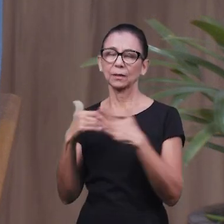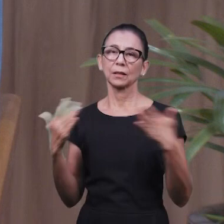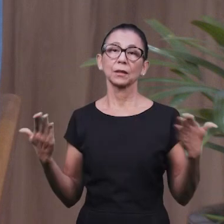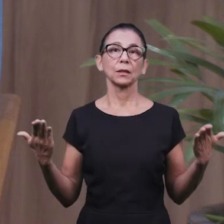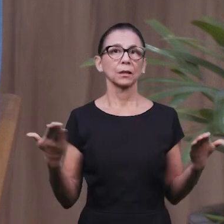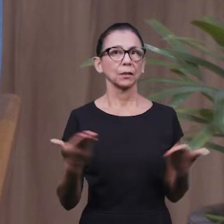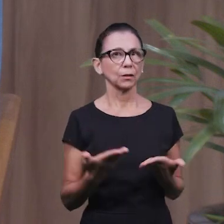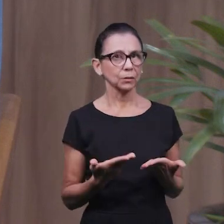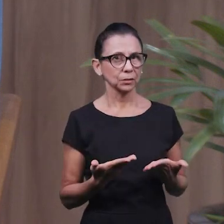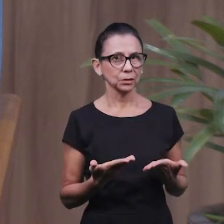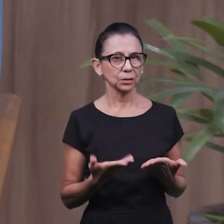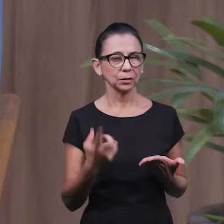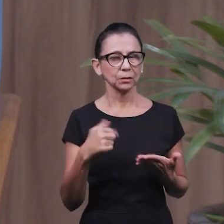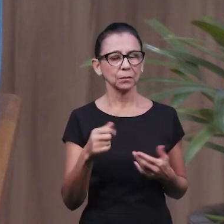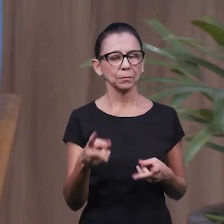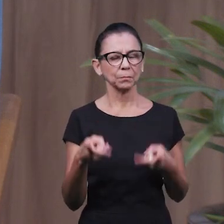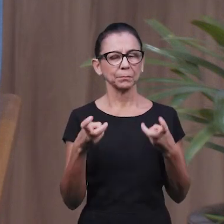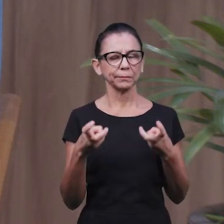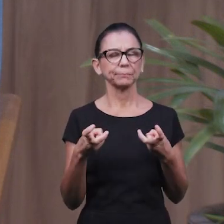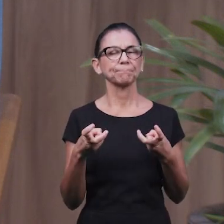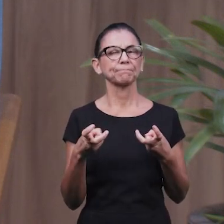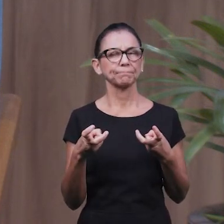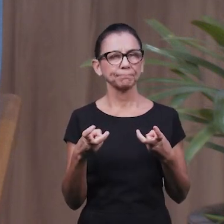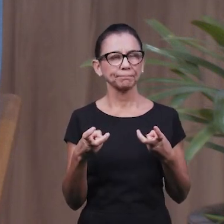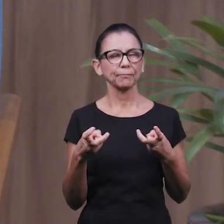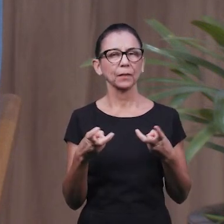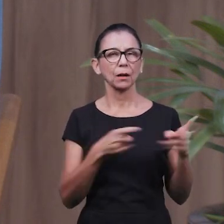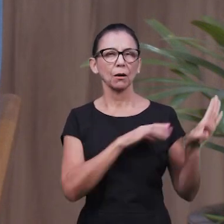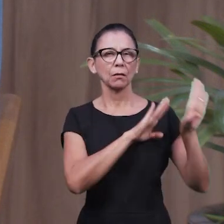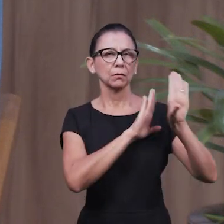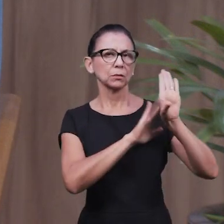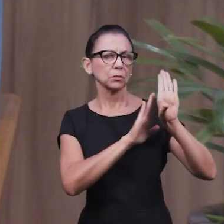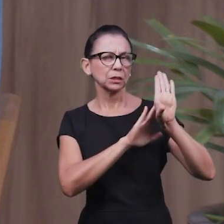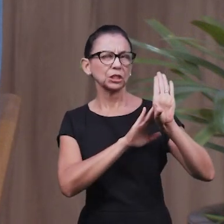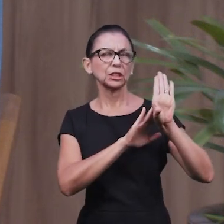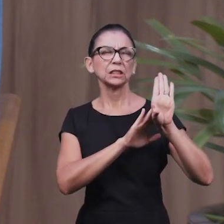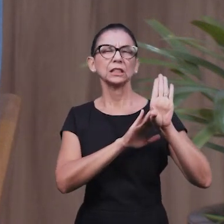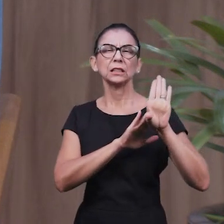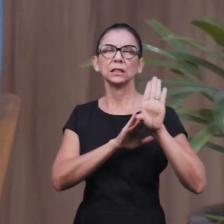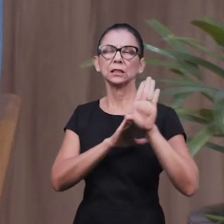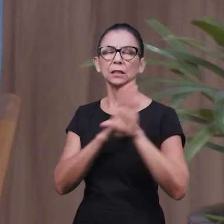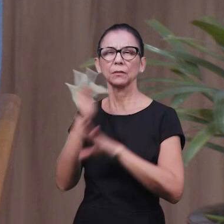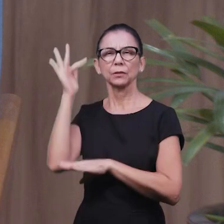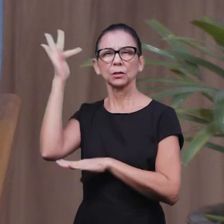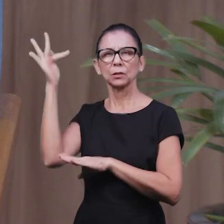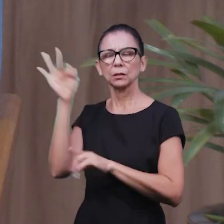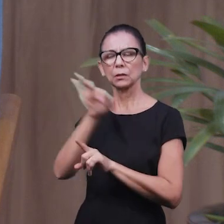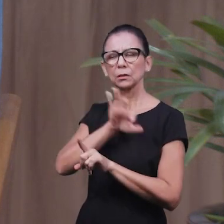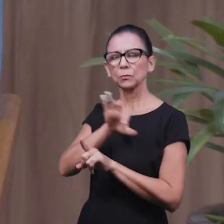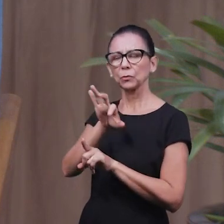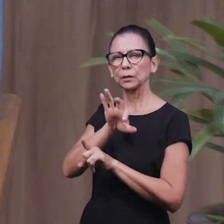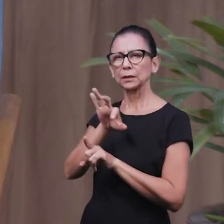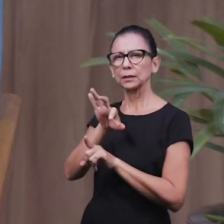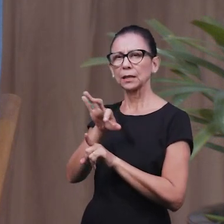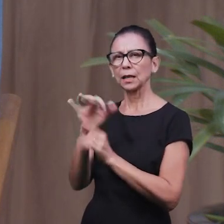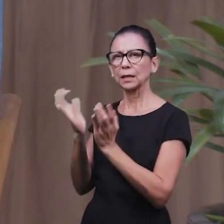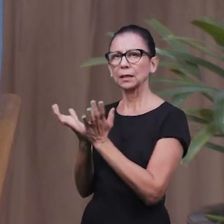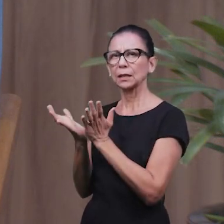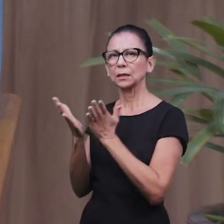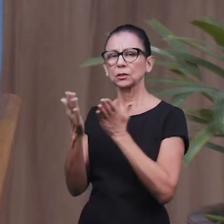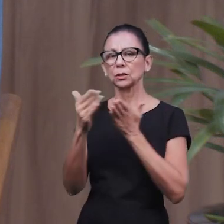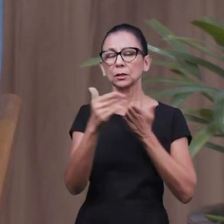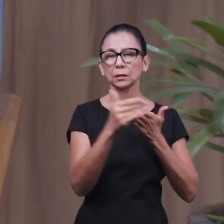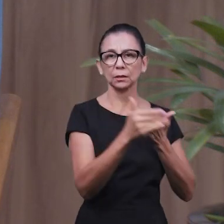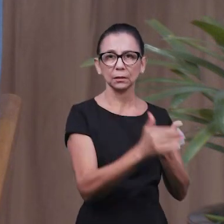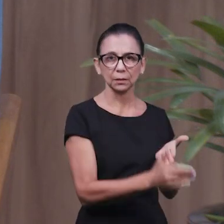dias. E isso é facilmente percebido quando vemos ideologias e filosofias que tentam desviar o crente do